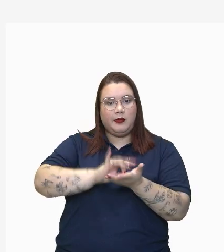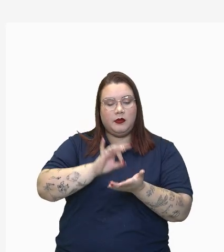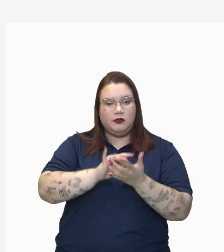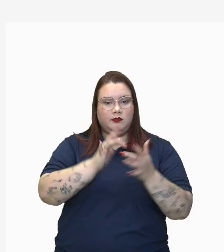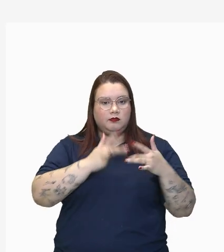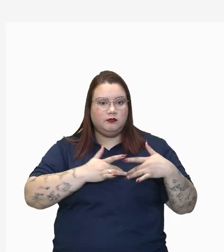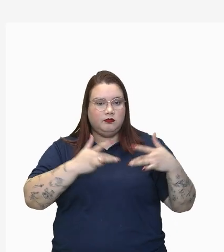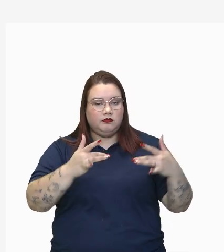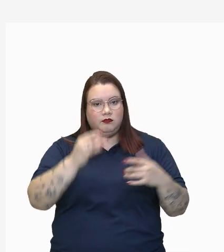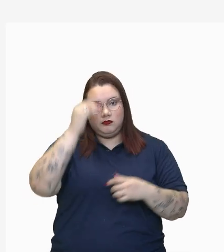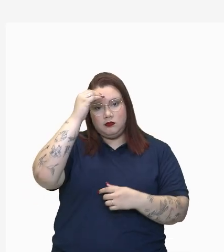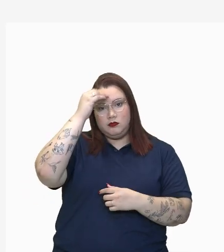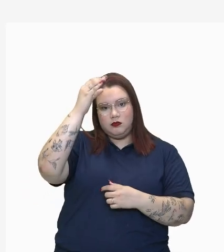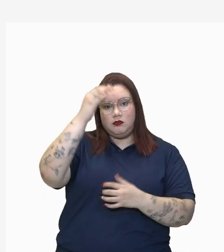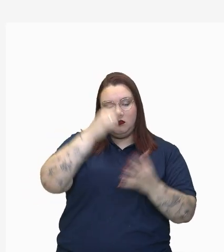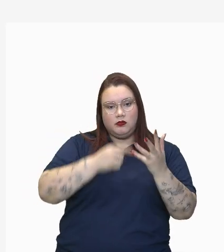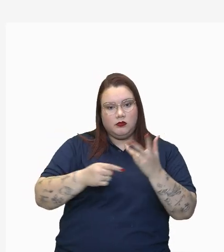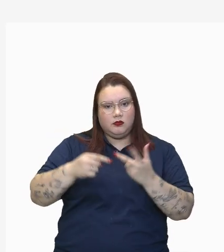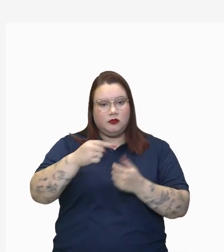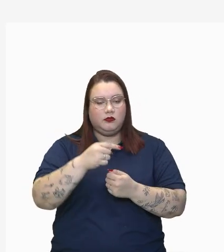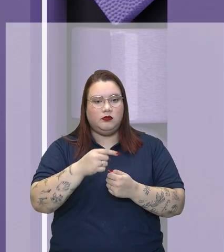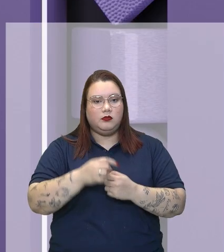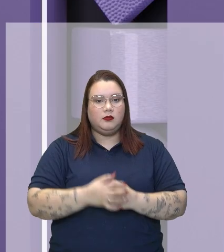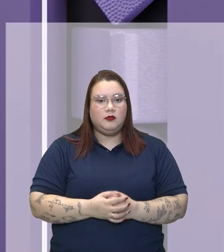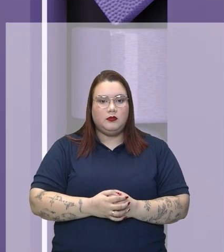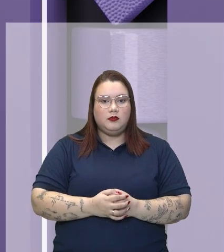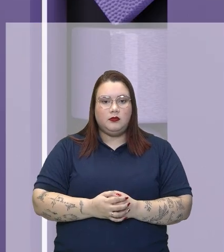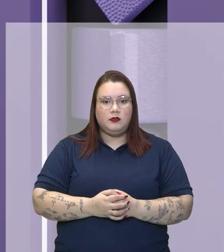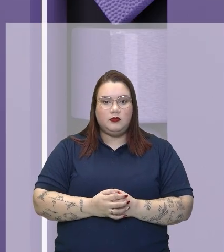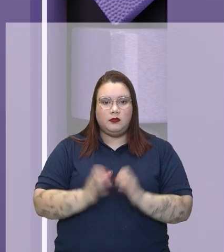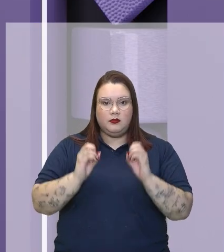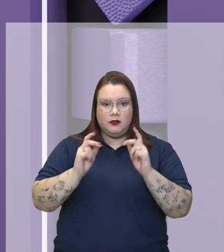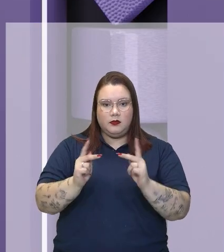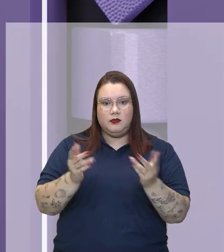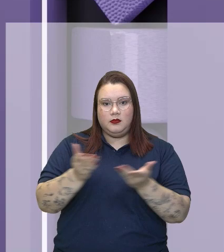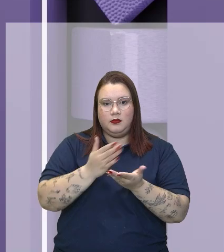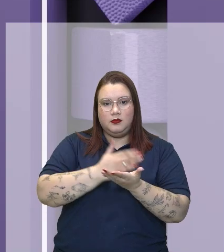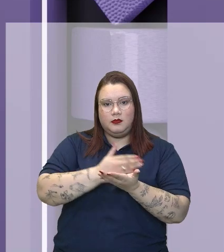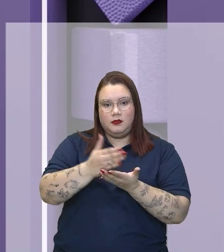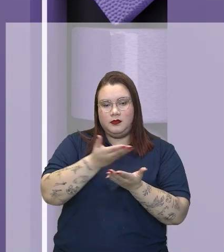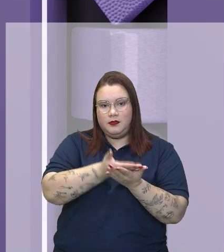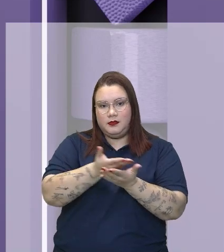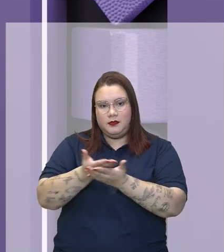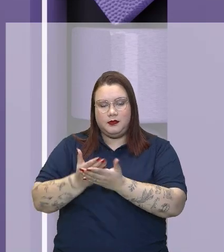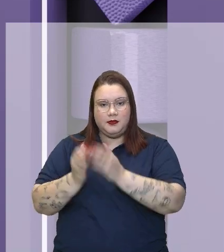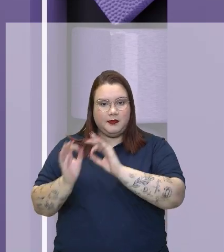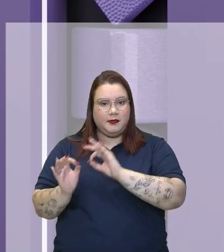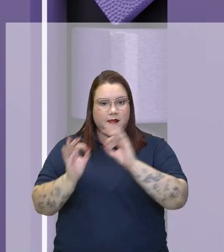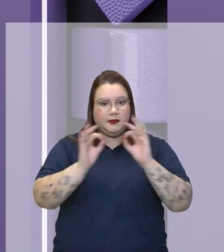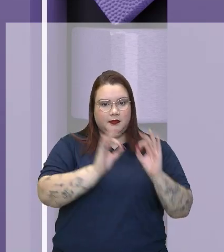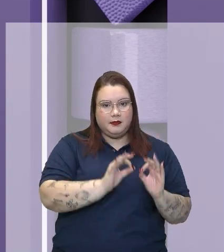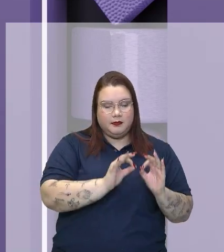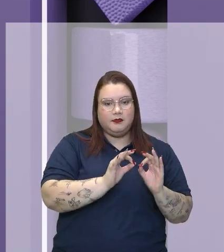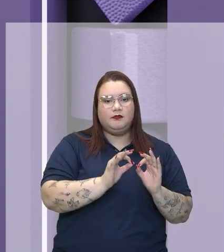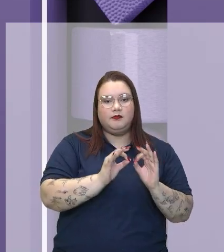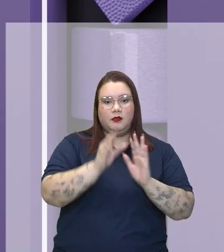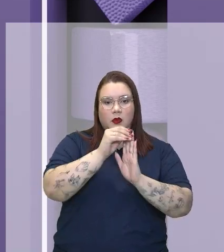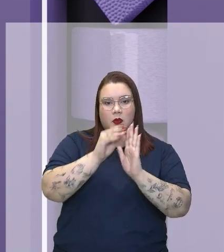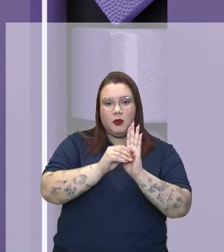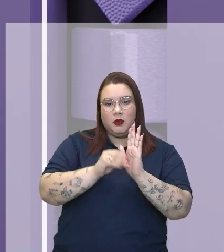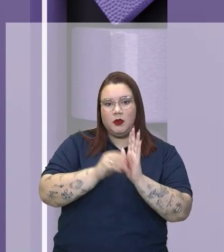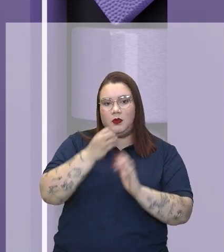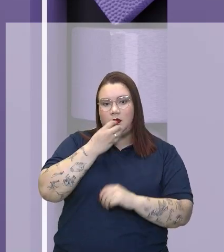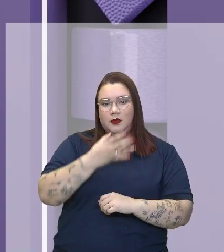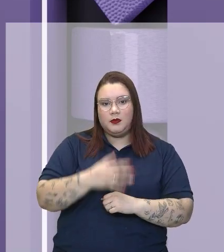verdade, solidariedade, sabedoria e outros. Então vamos que vamos aprofundar cada conceito com